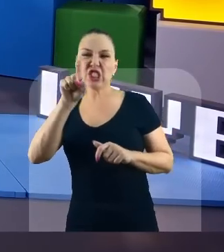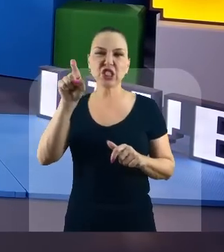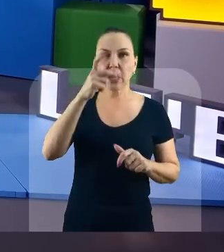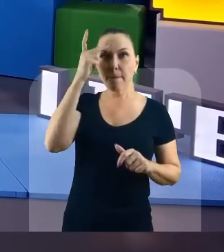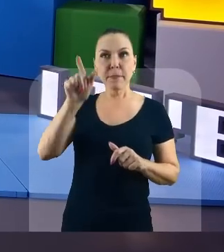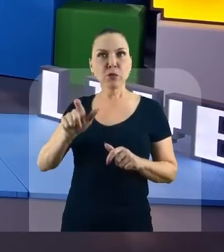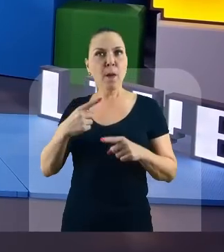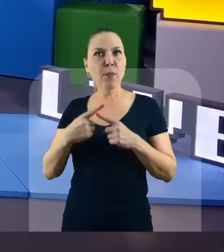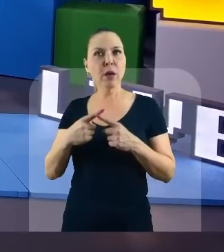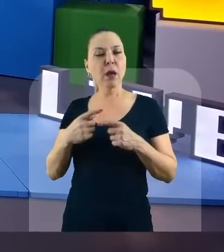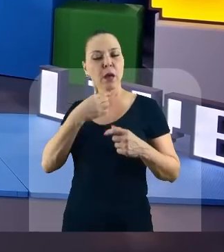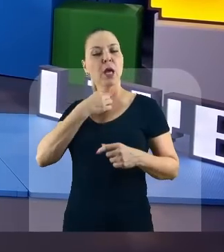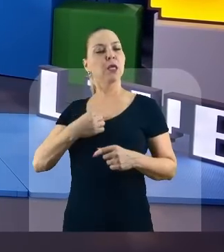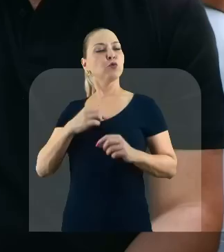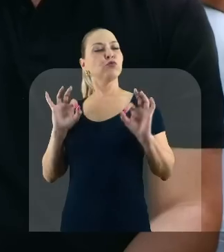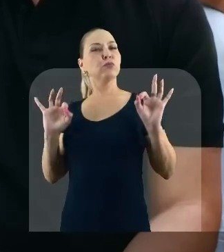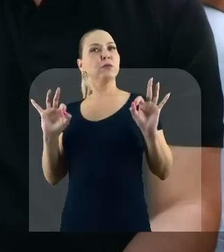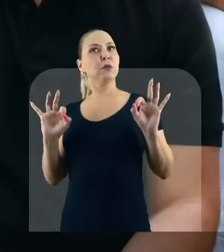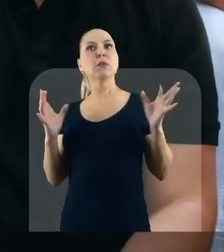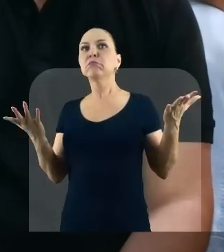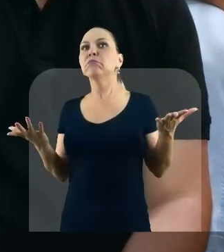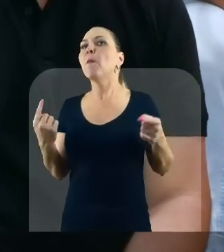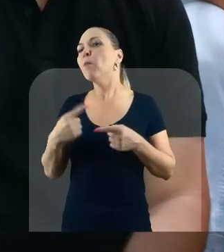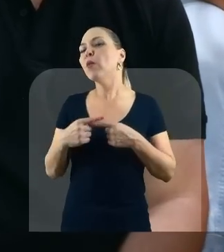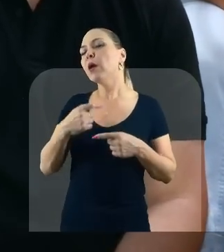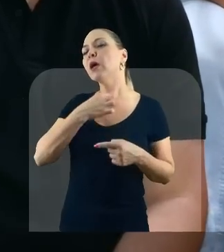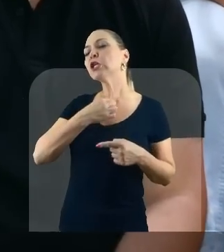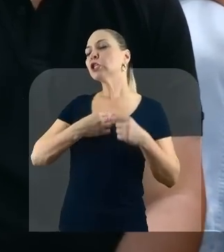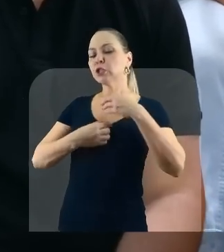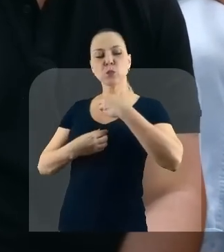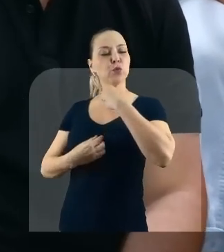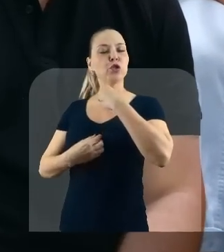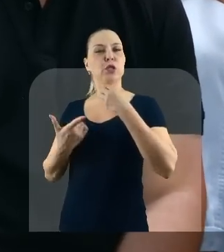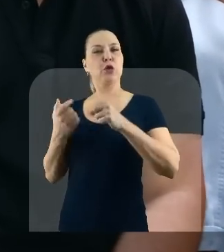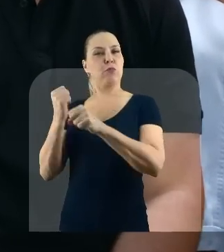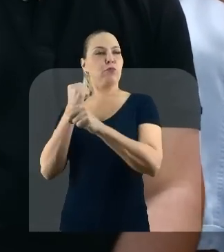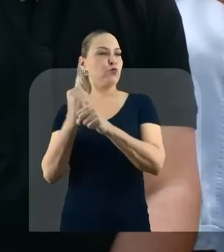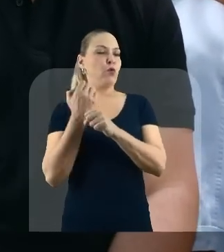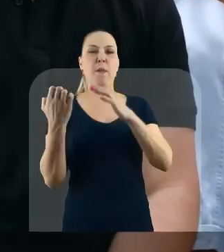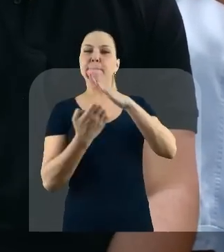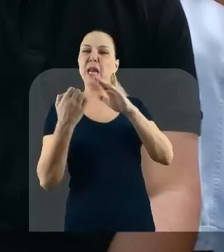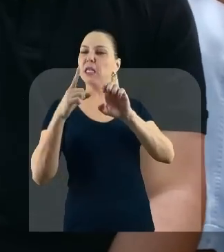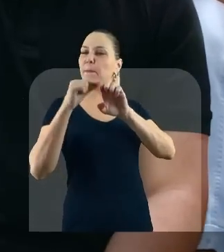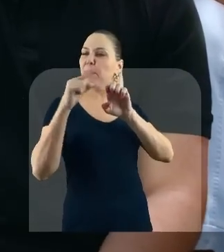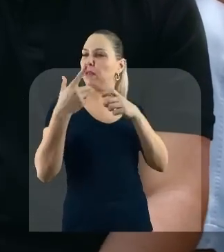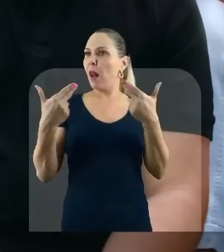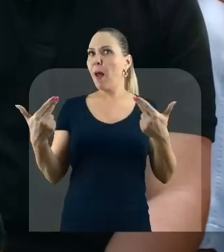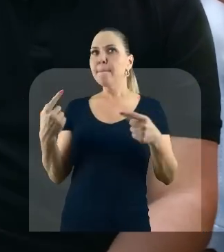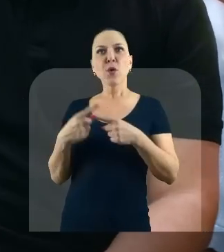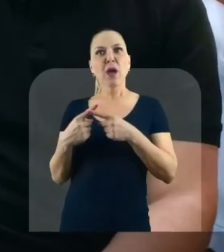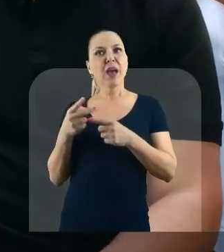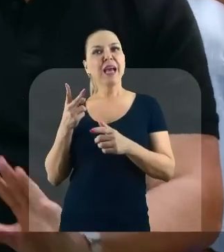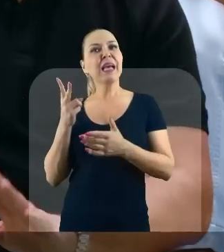grafiteiro, não sei o quê. Por que não é um grande executivo? Porque não é um sujeito que construiu uma startup, um empreendedor ou qualquer